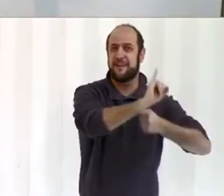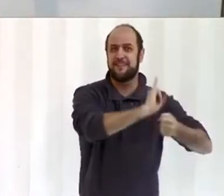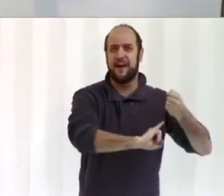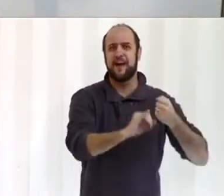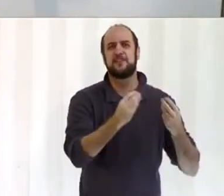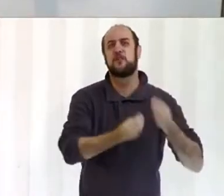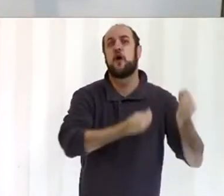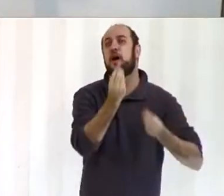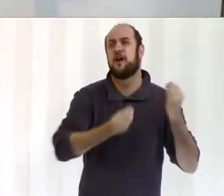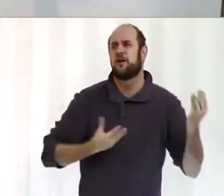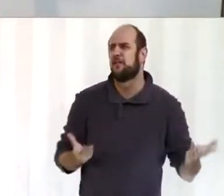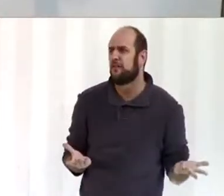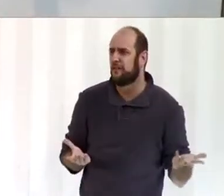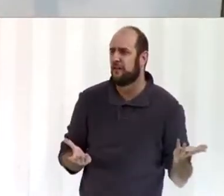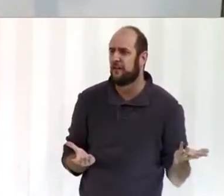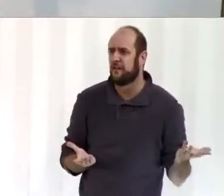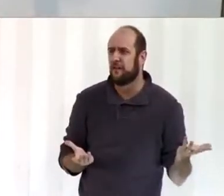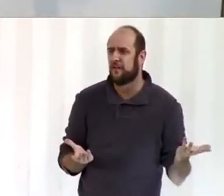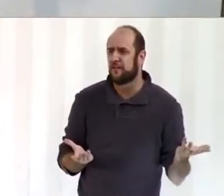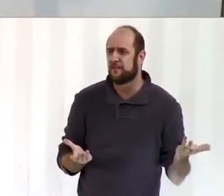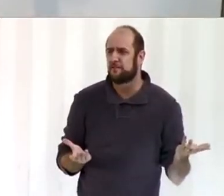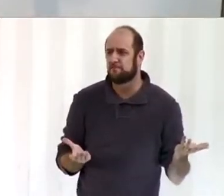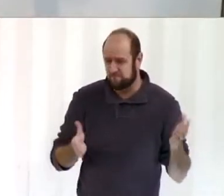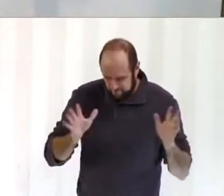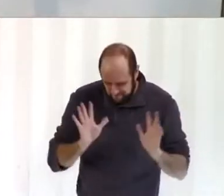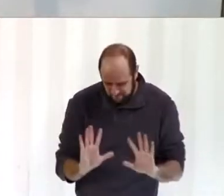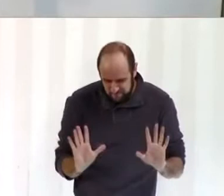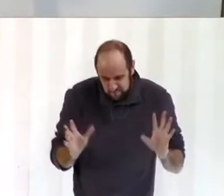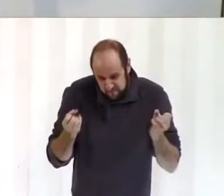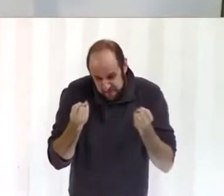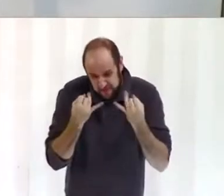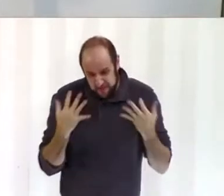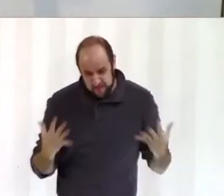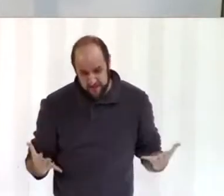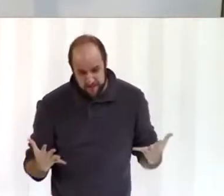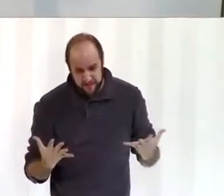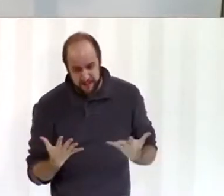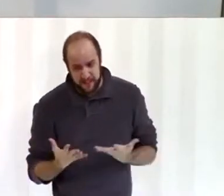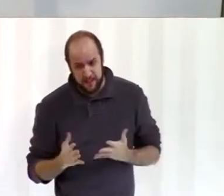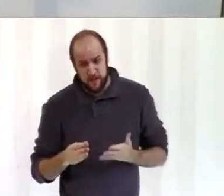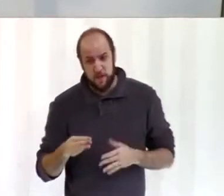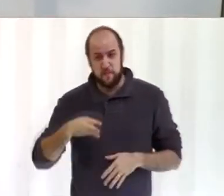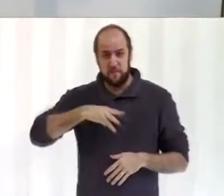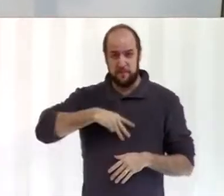É interessante, Dom Pedro I visitou o Mackenzie em